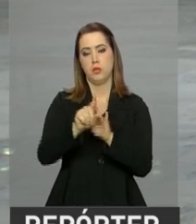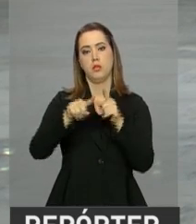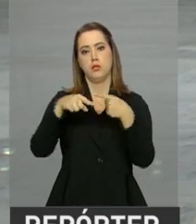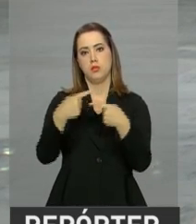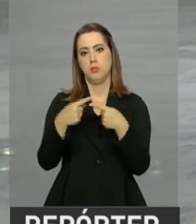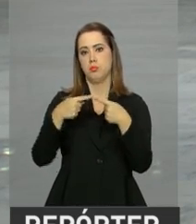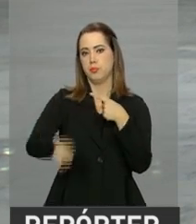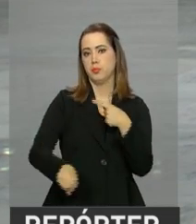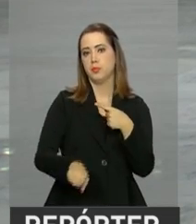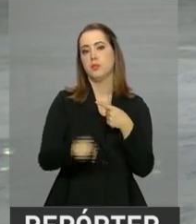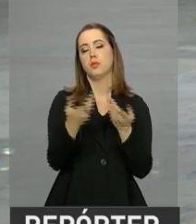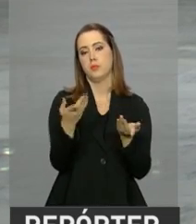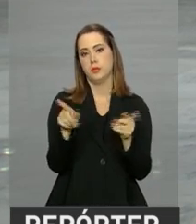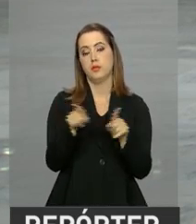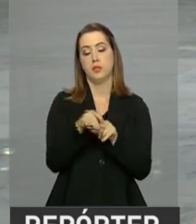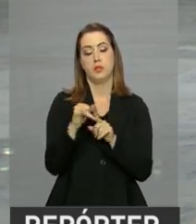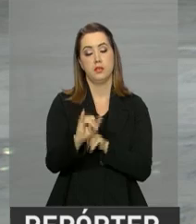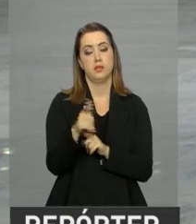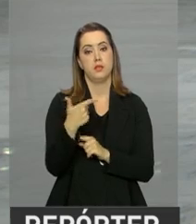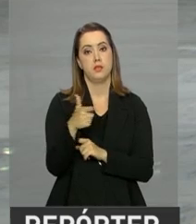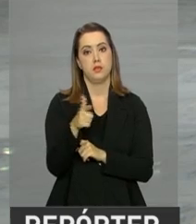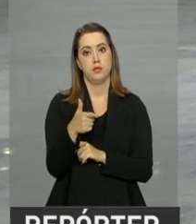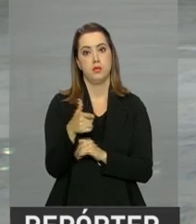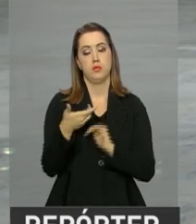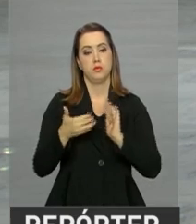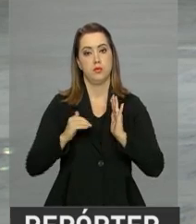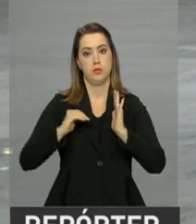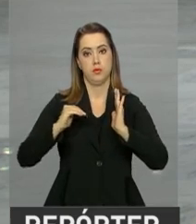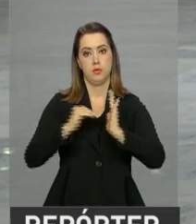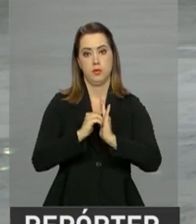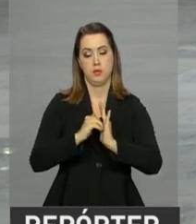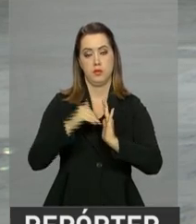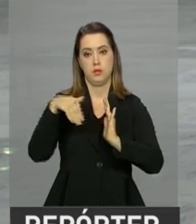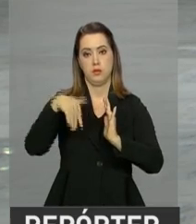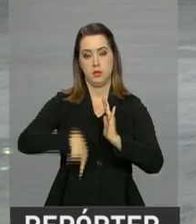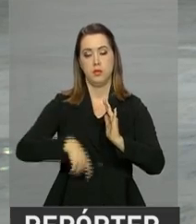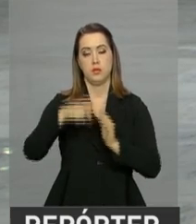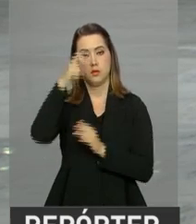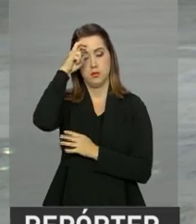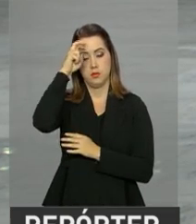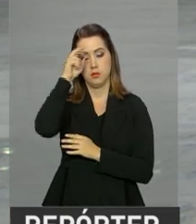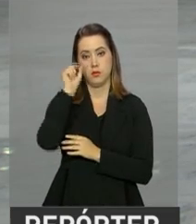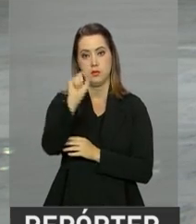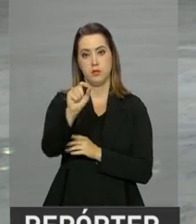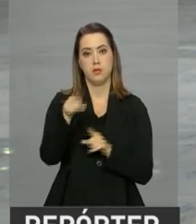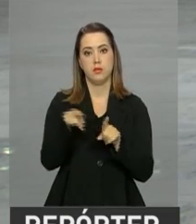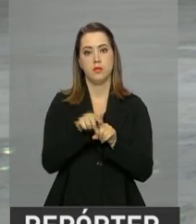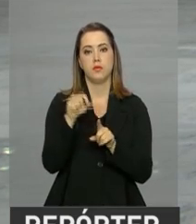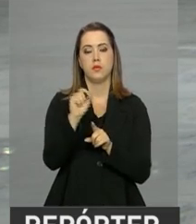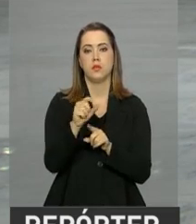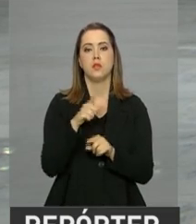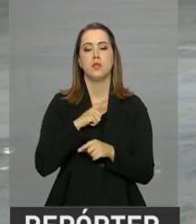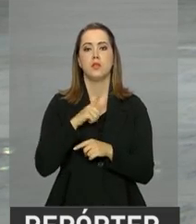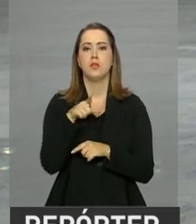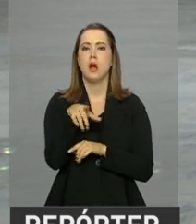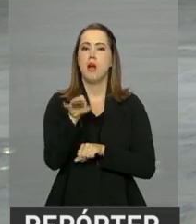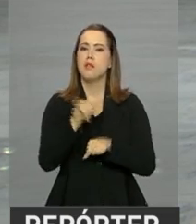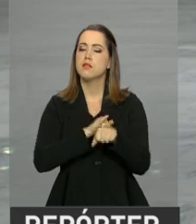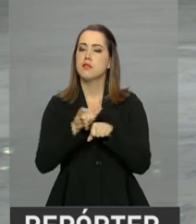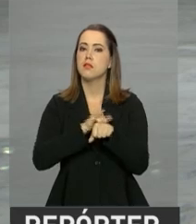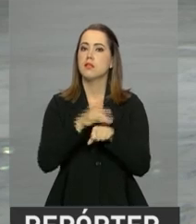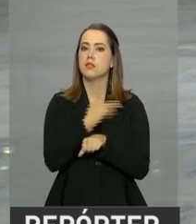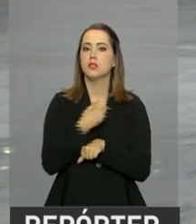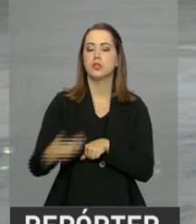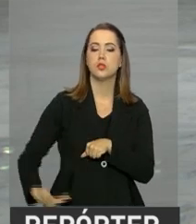dias. Caso, então, não haja quórum na sessão do Senado desta quinta-feira, o governo federal tem uma estratégia